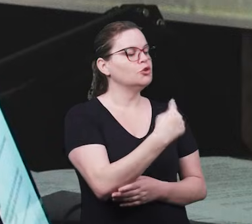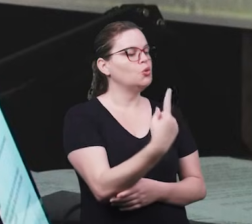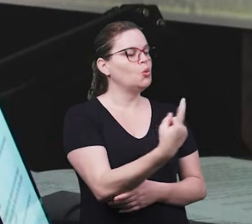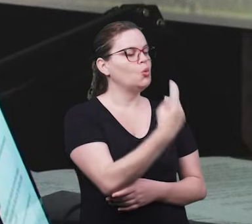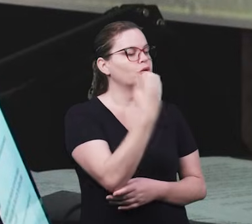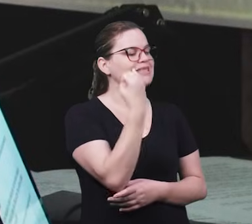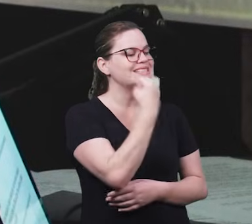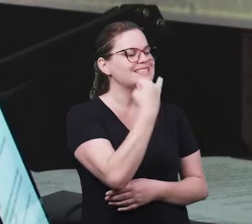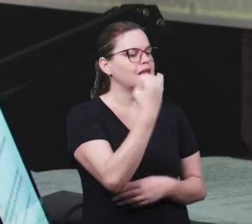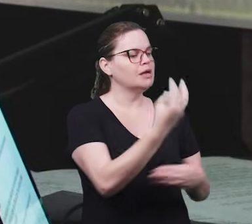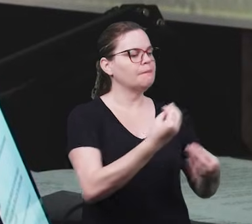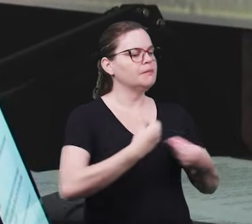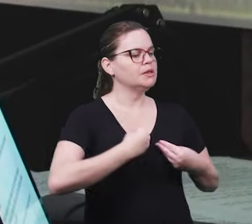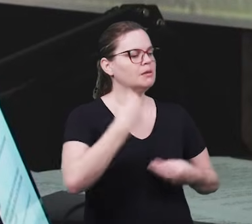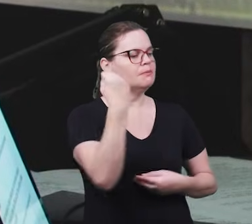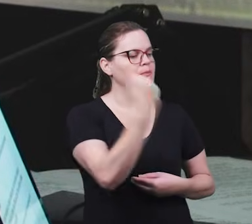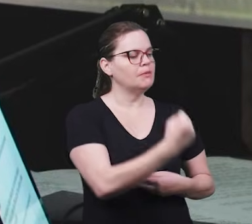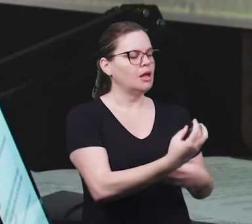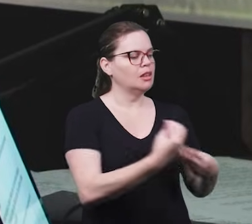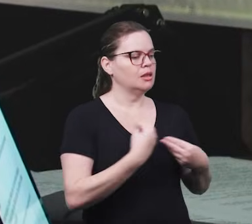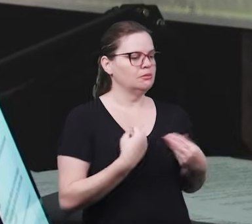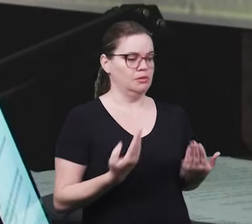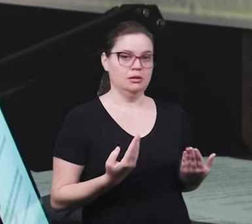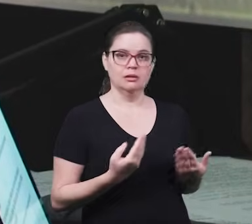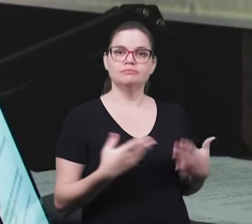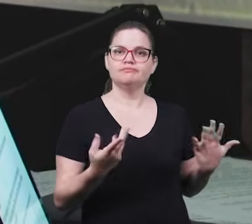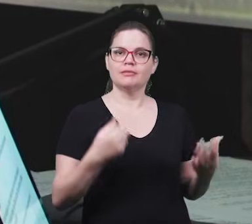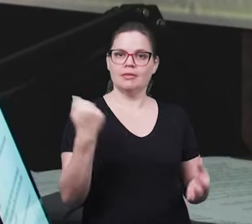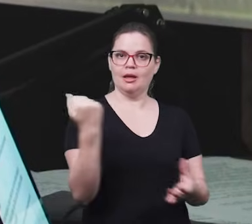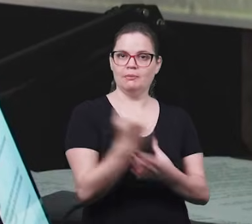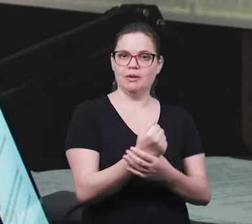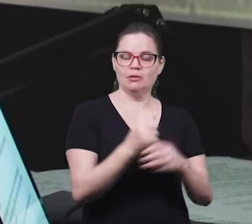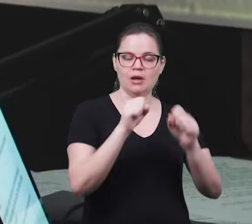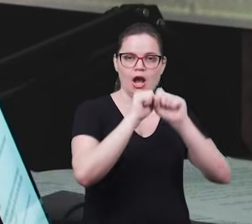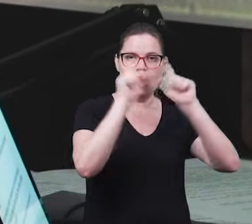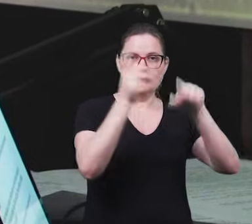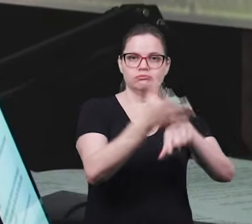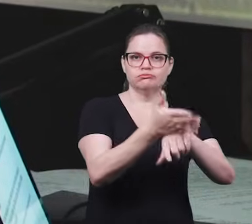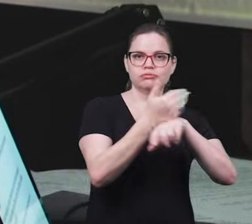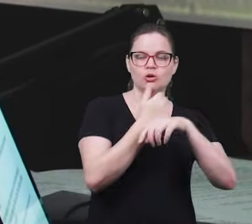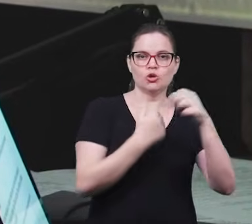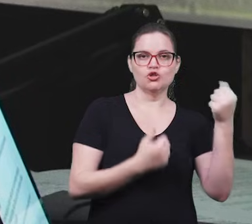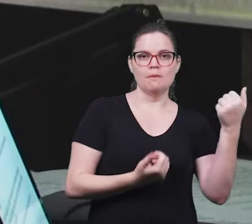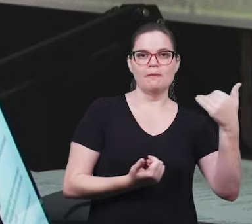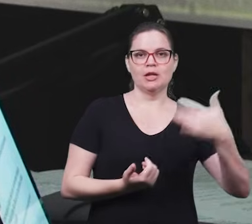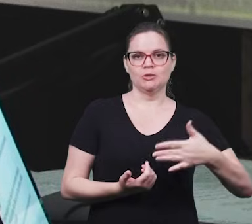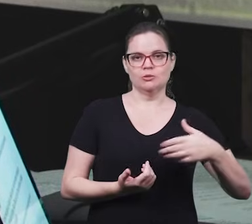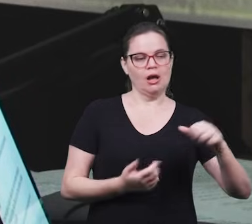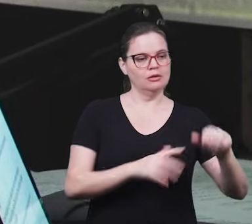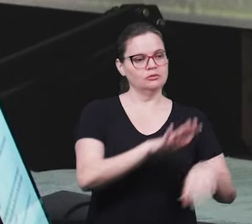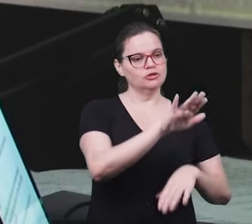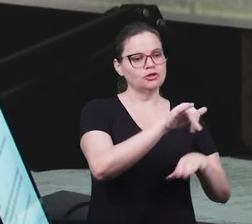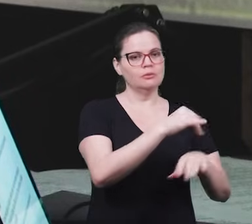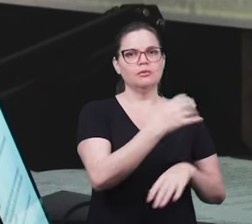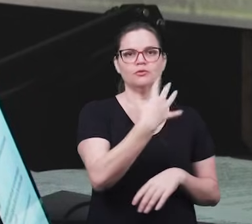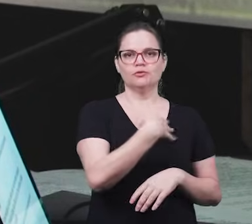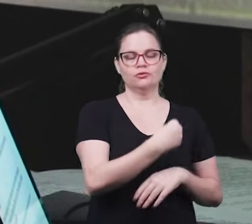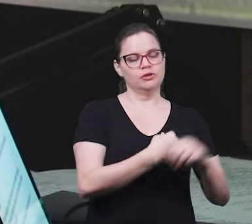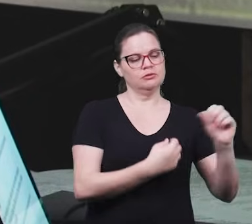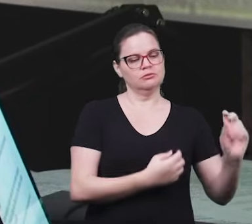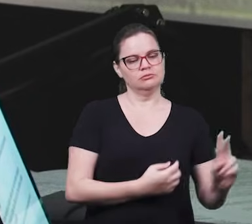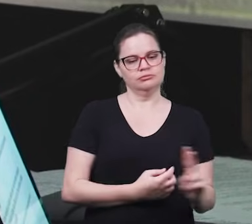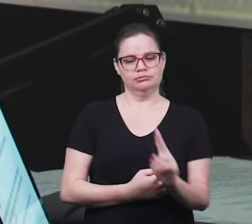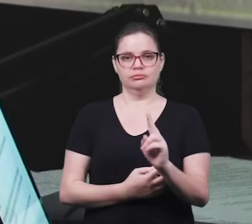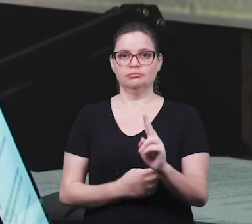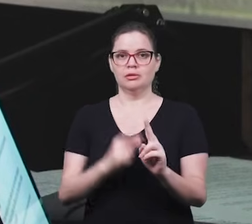sacrifício, a palavra relata que foi pela madrugada que Abraão se deslocou. Então, há alguns chamados que